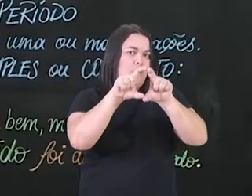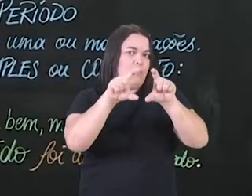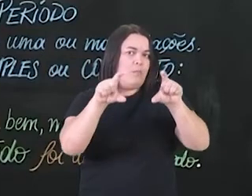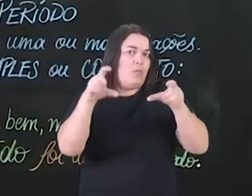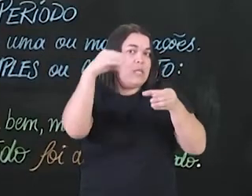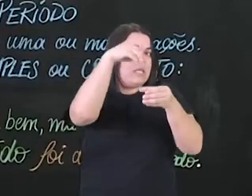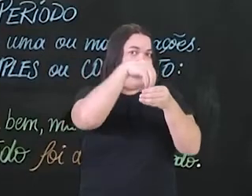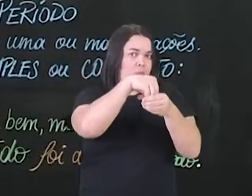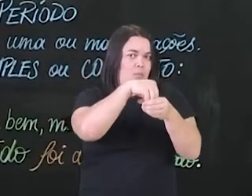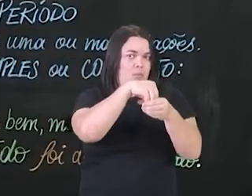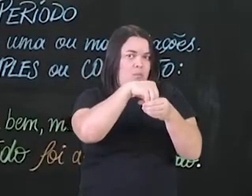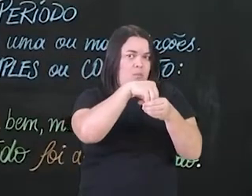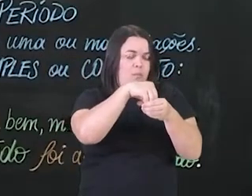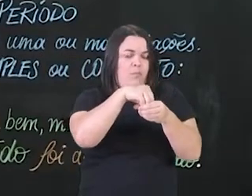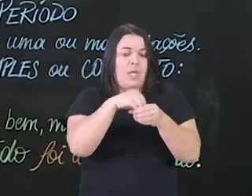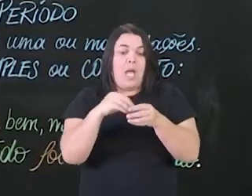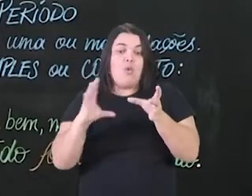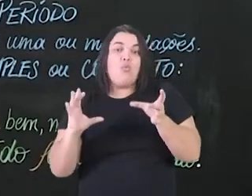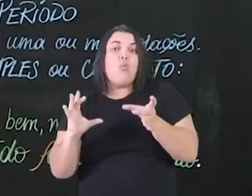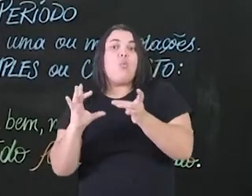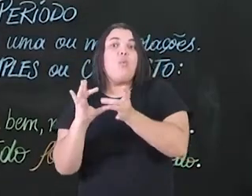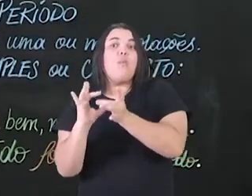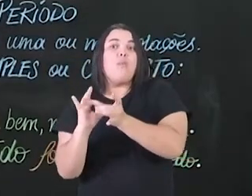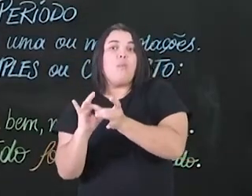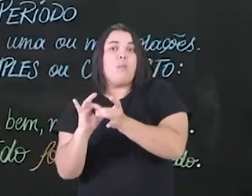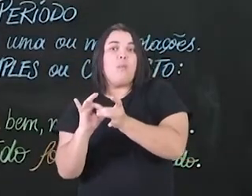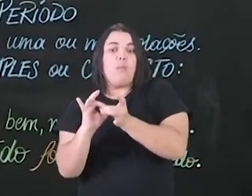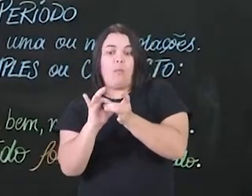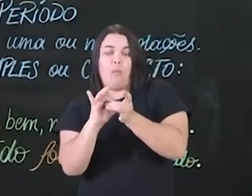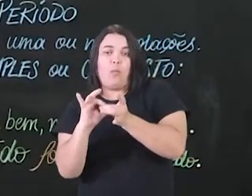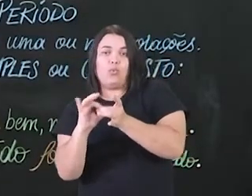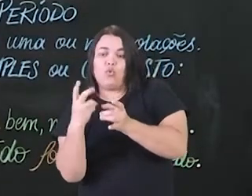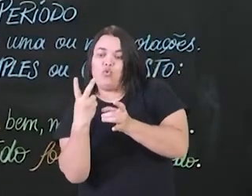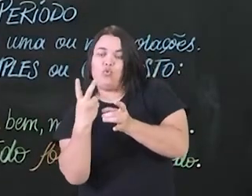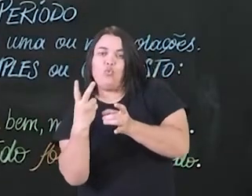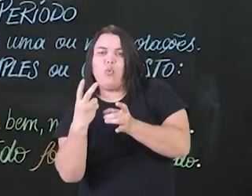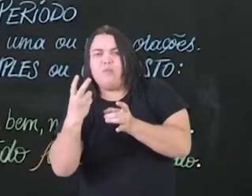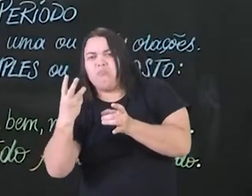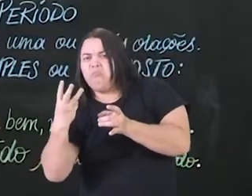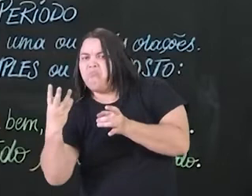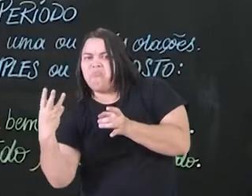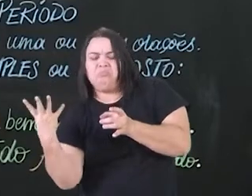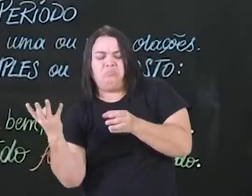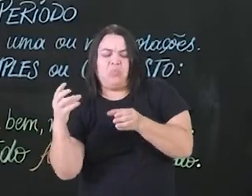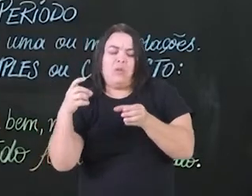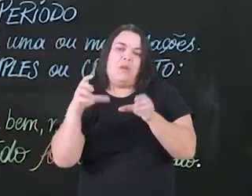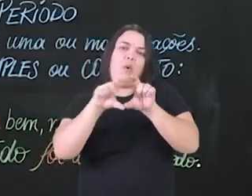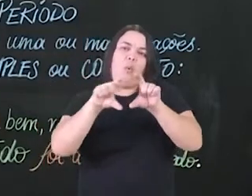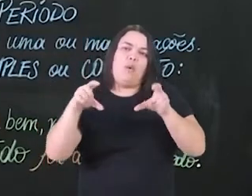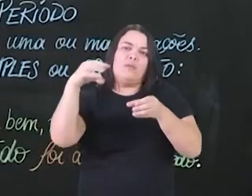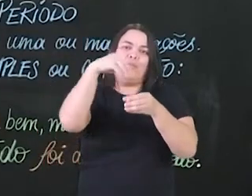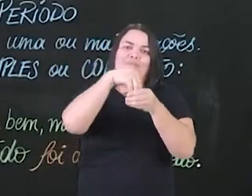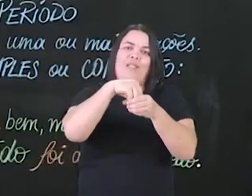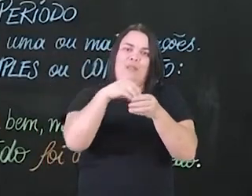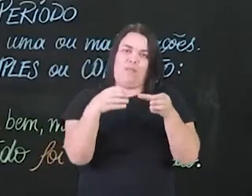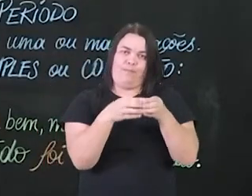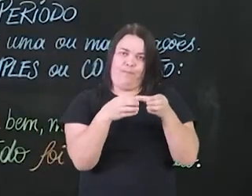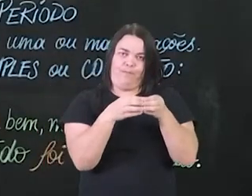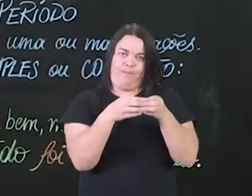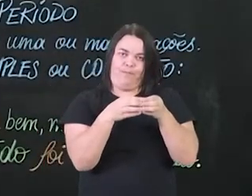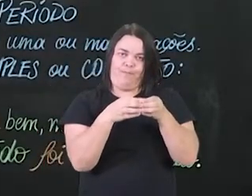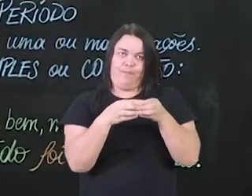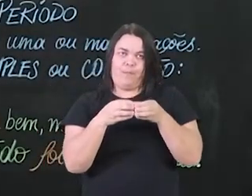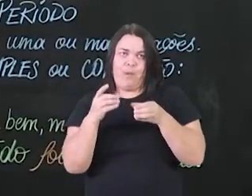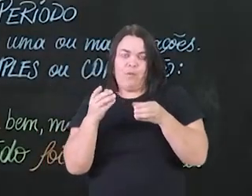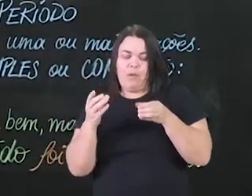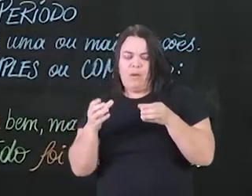uma oração. E o período composto é formado por duas ou mais orações. O período ele só encerra, o